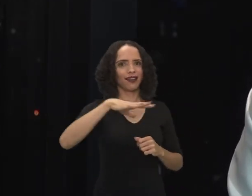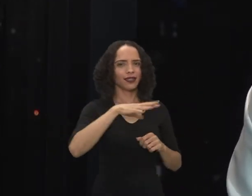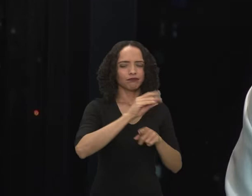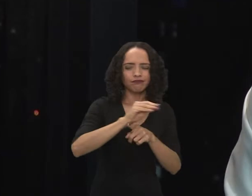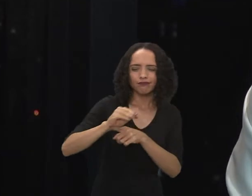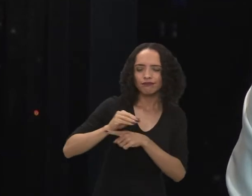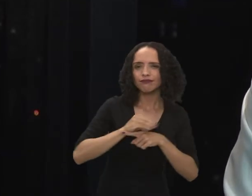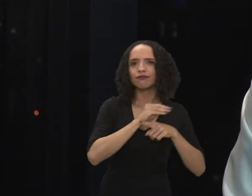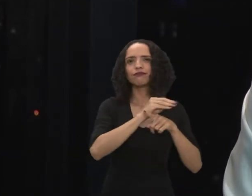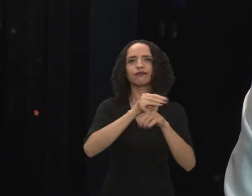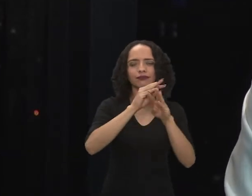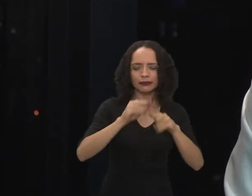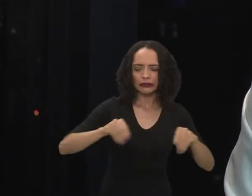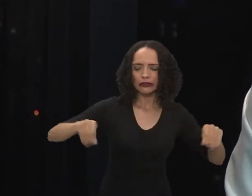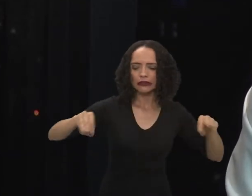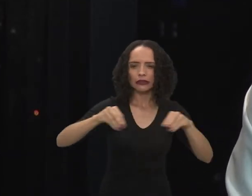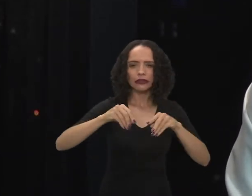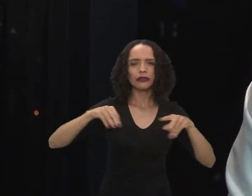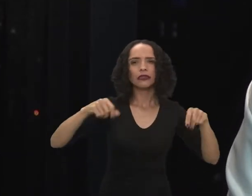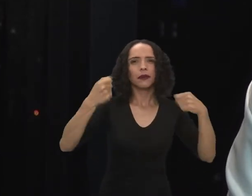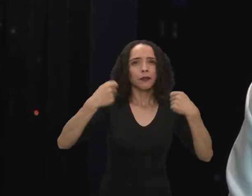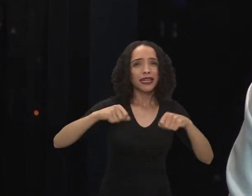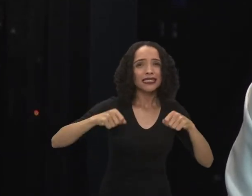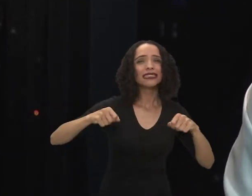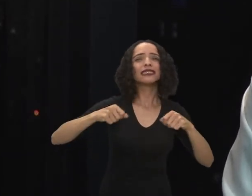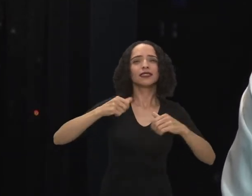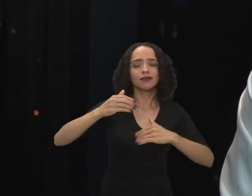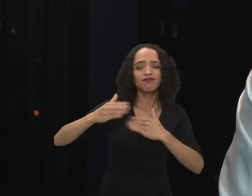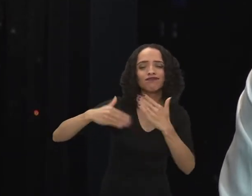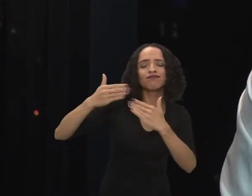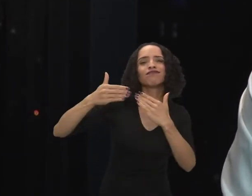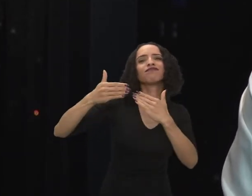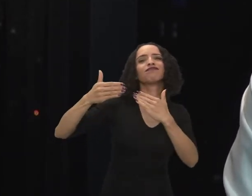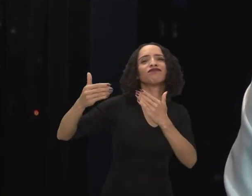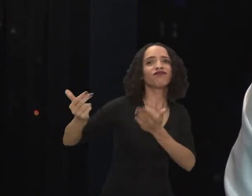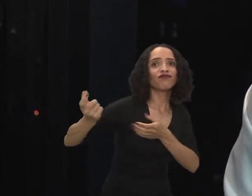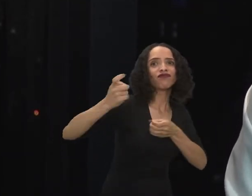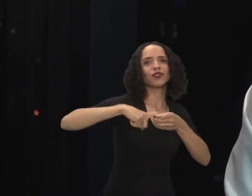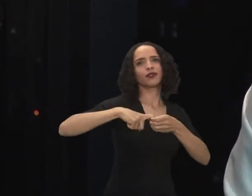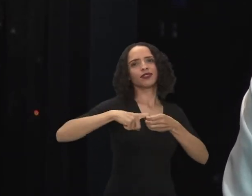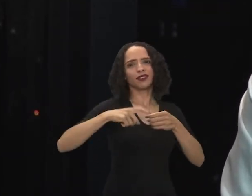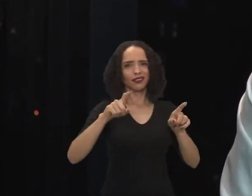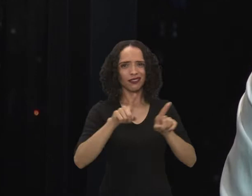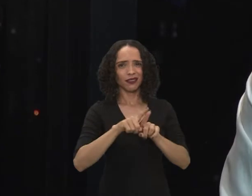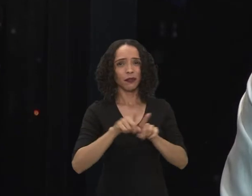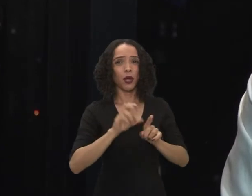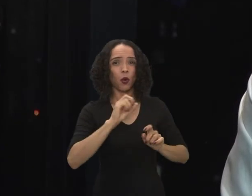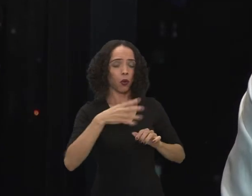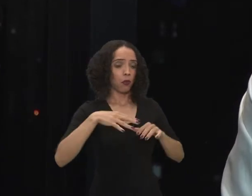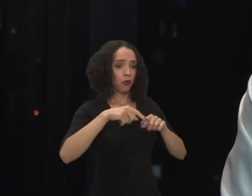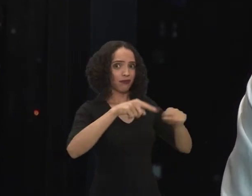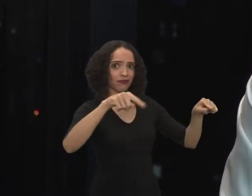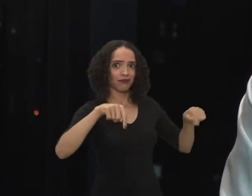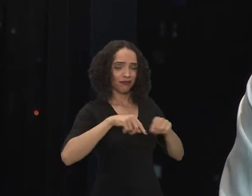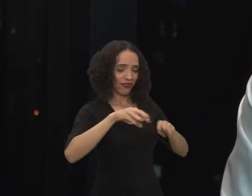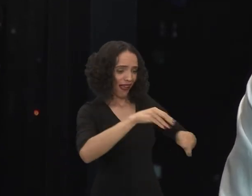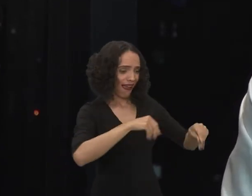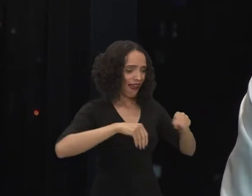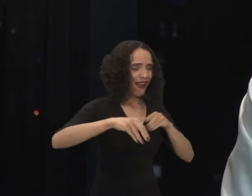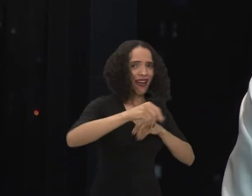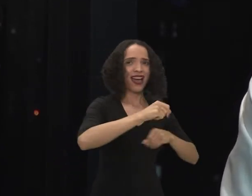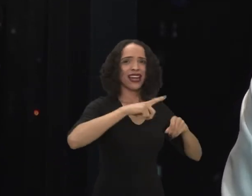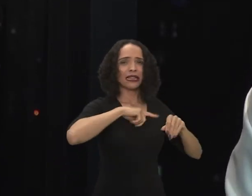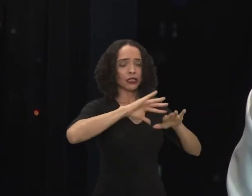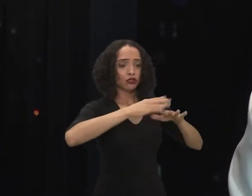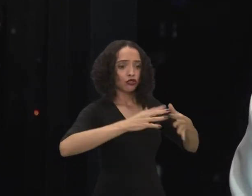está degradada, que precisa ser recuperada, e a área de preservação permanente sempre está associada ou a perda de solo, a relevo